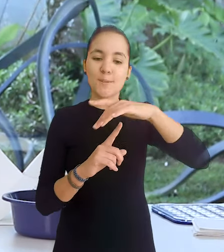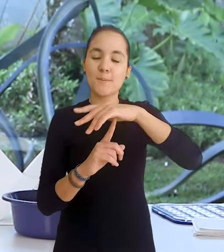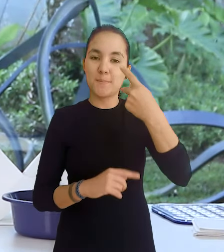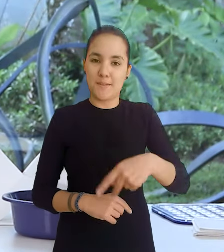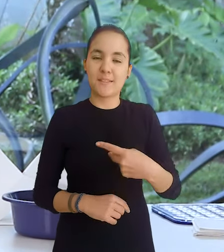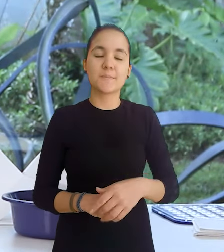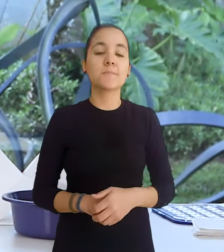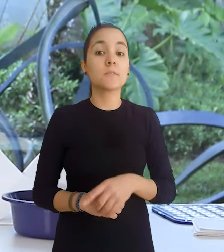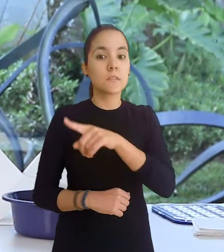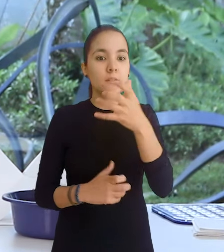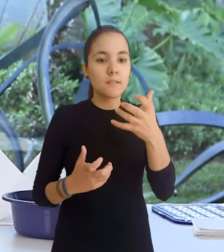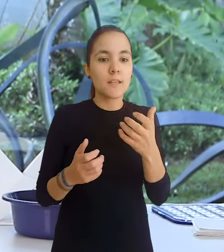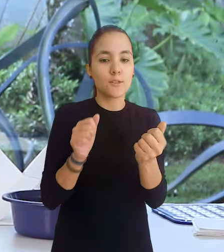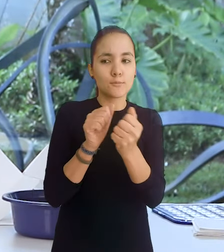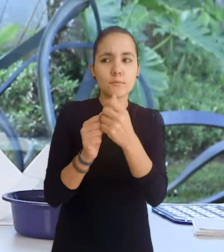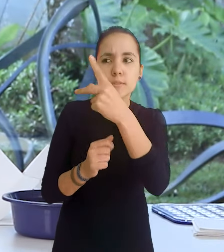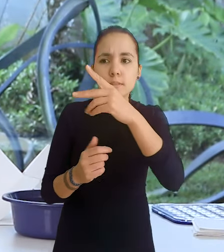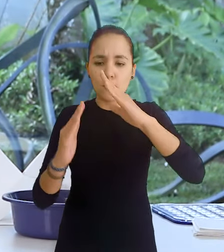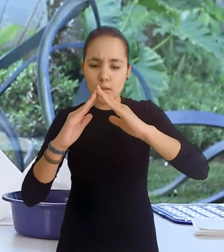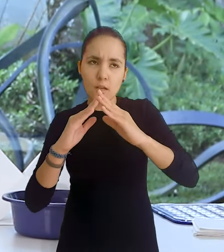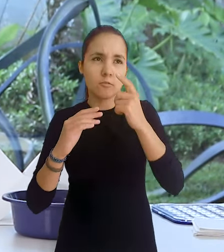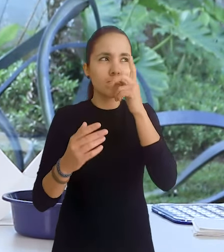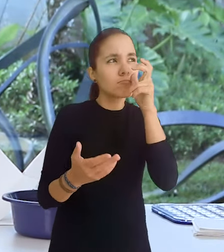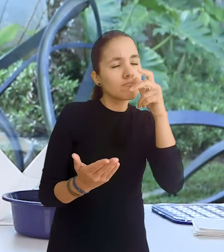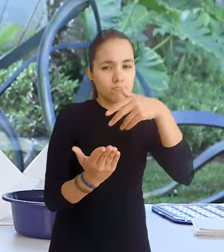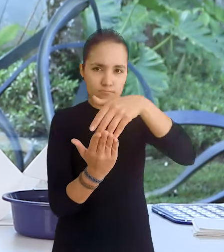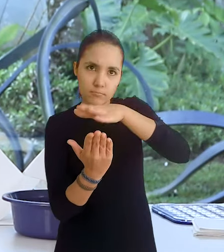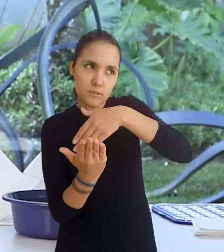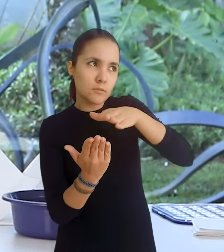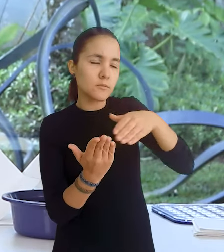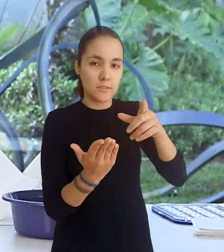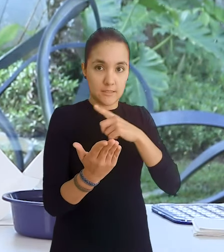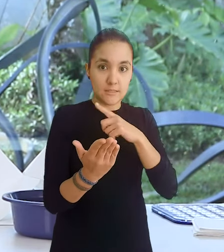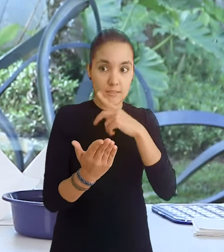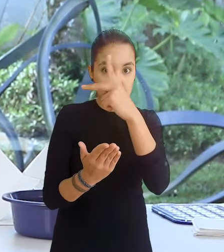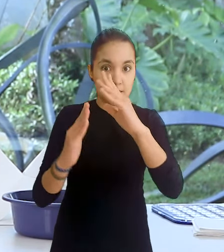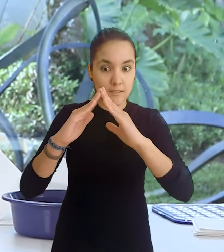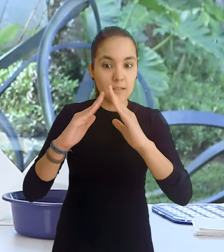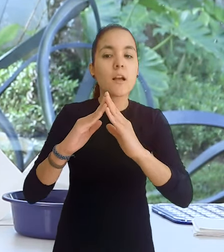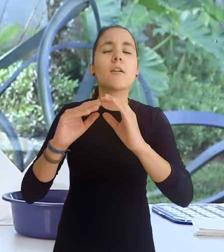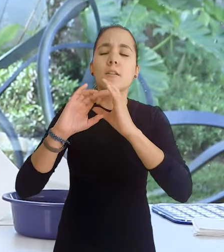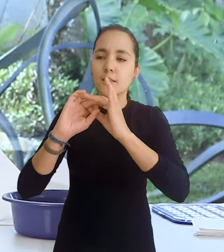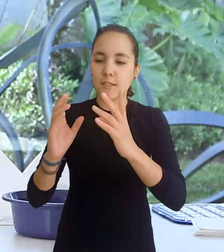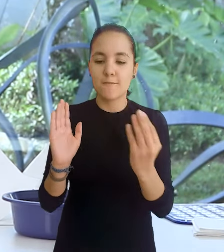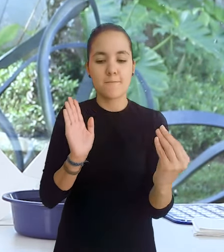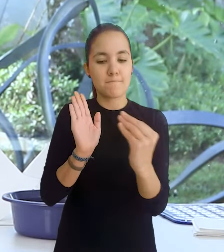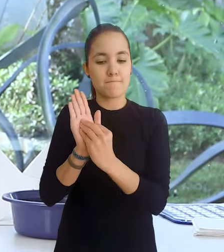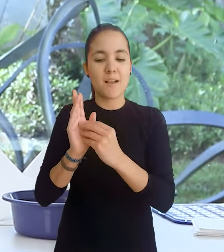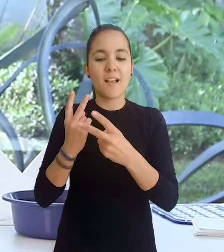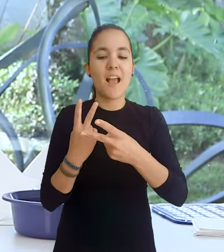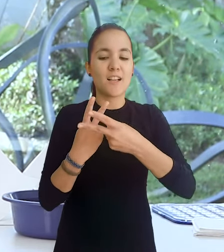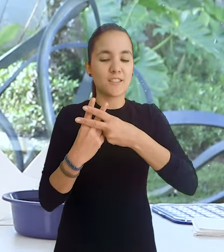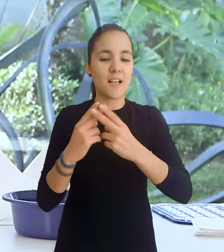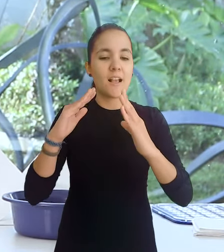de Cultura do Parque. Se você quiser compartilhar com a gente as pinturas de observação que você foi fazendo aí no seu quintal, pode